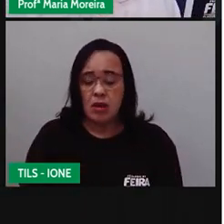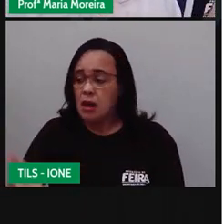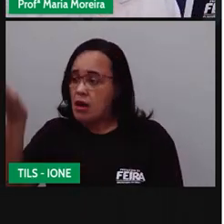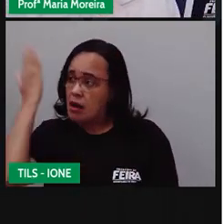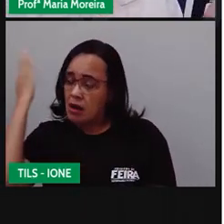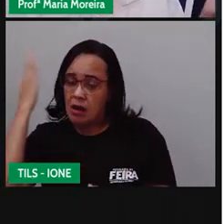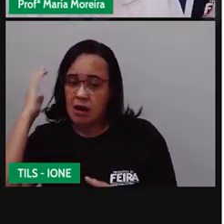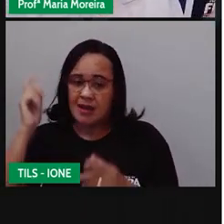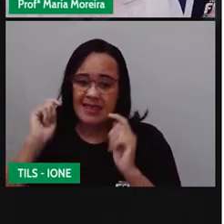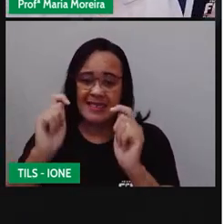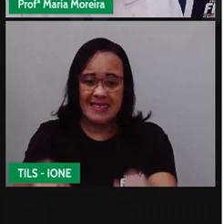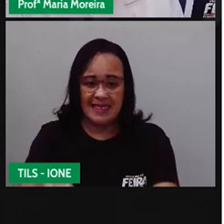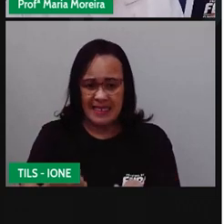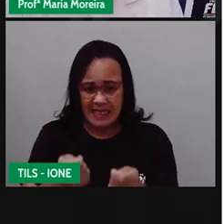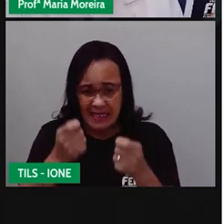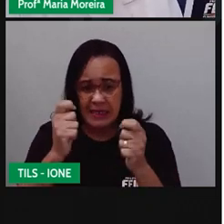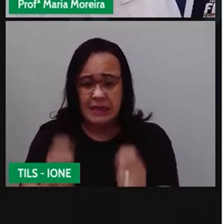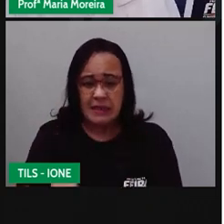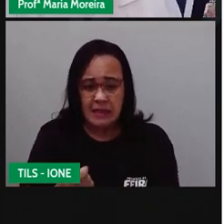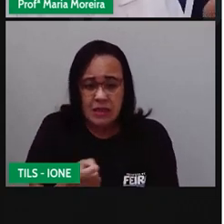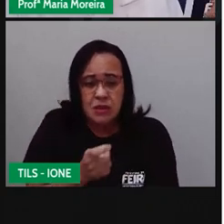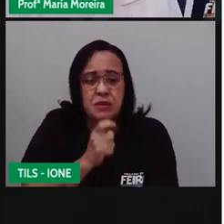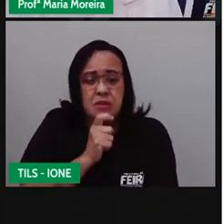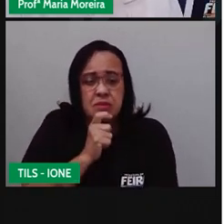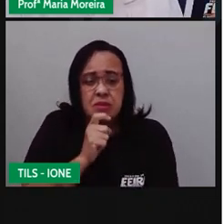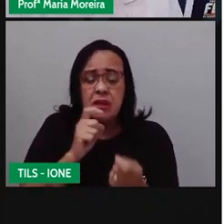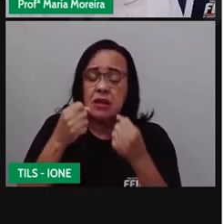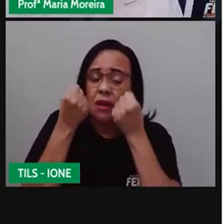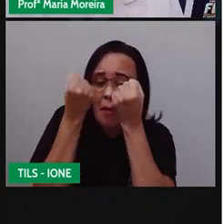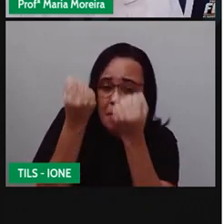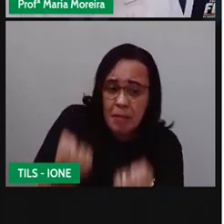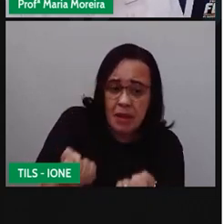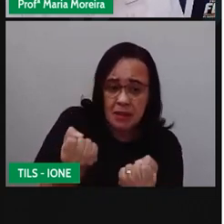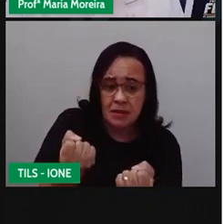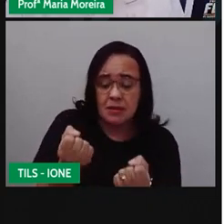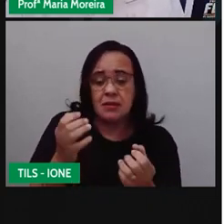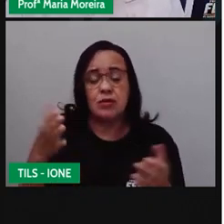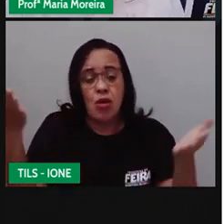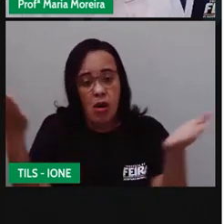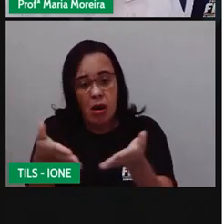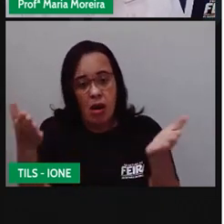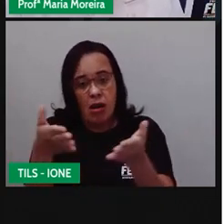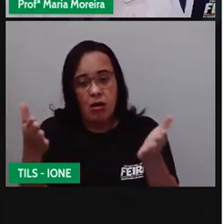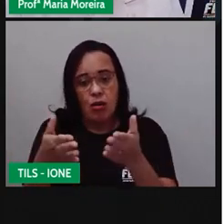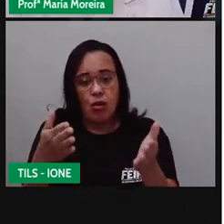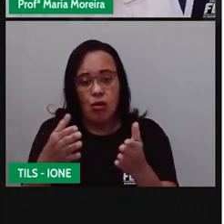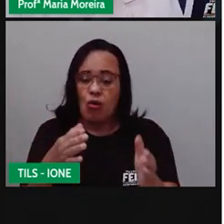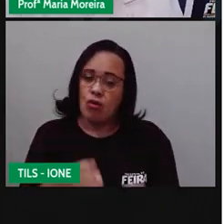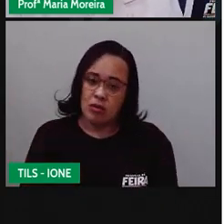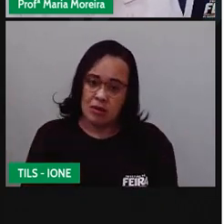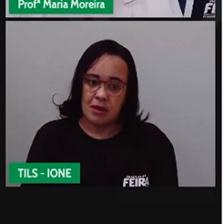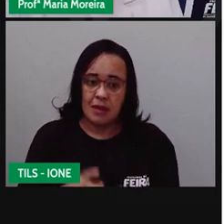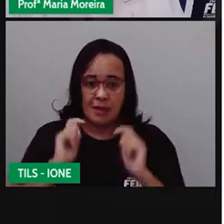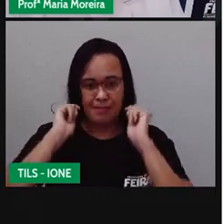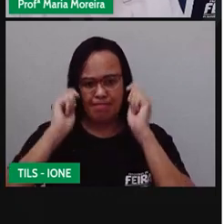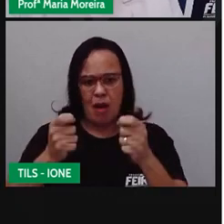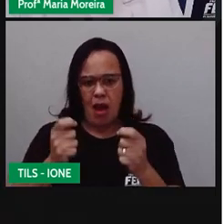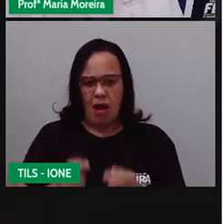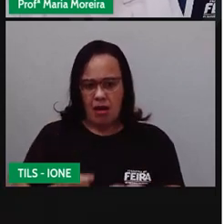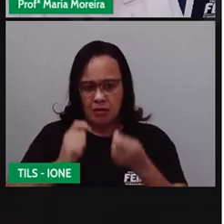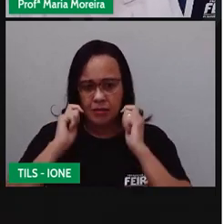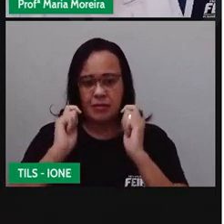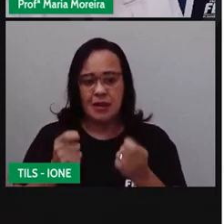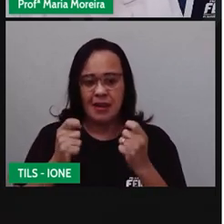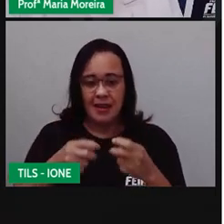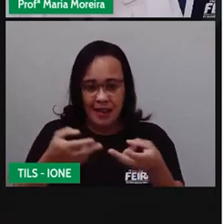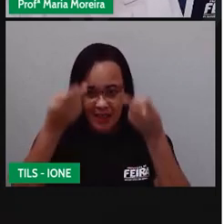animais, no entanto, não tinha rodas e era muito mais pesado e sofrido por animal. Olha a imagem aqui de uma carroça, tá vendo? E a